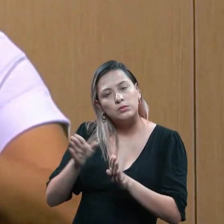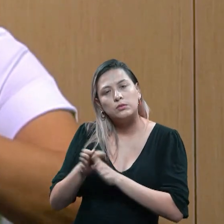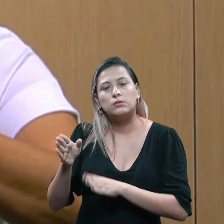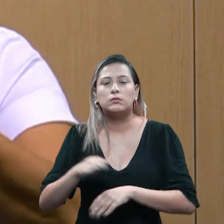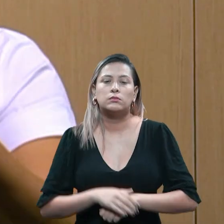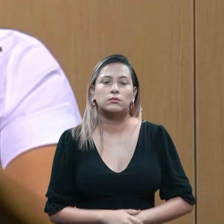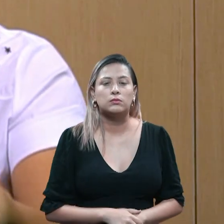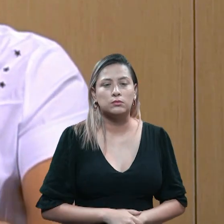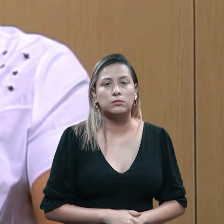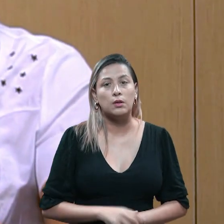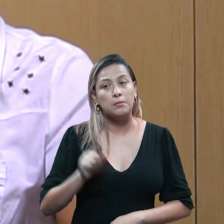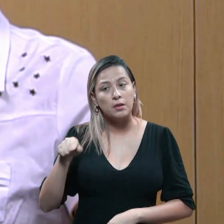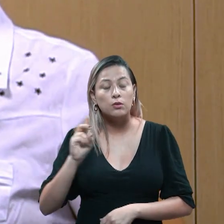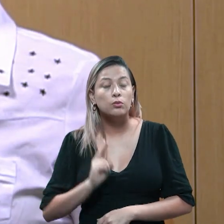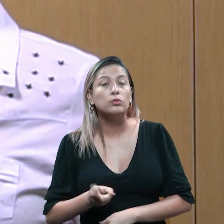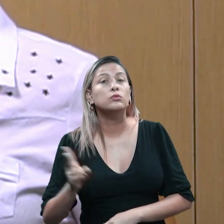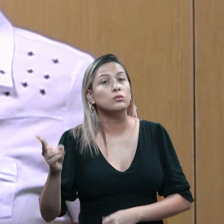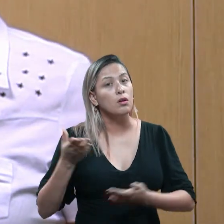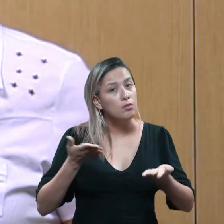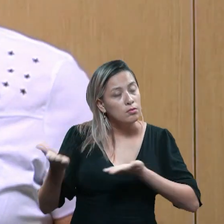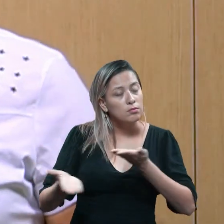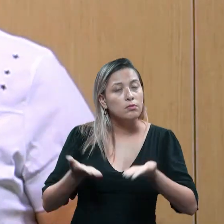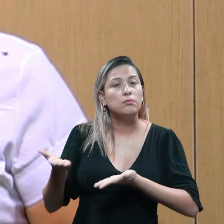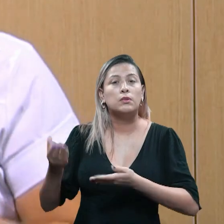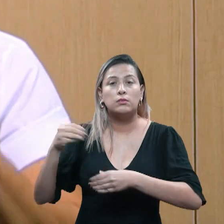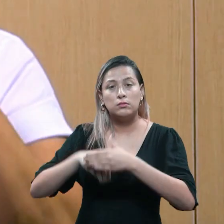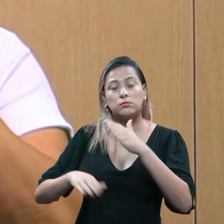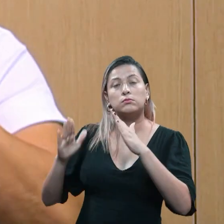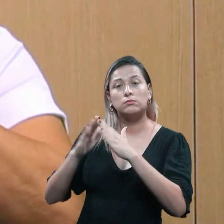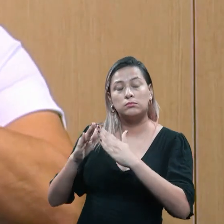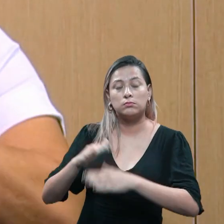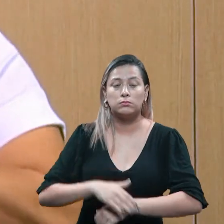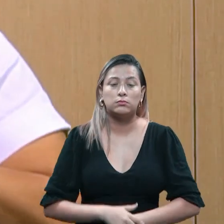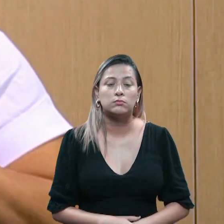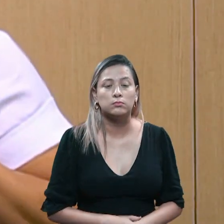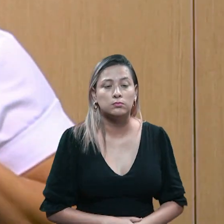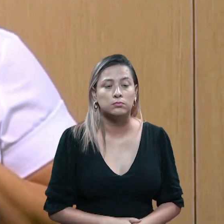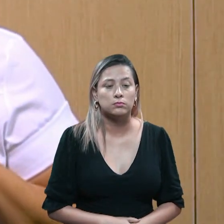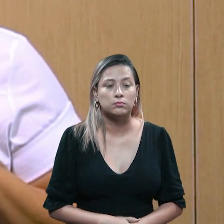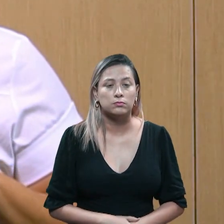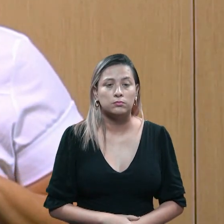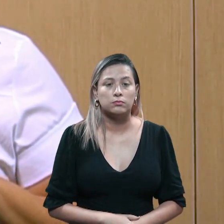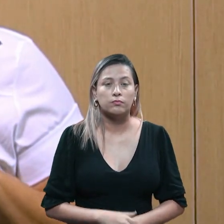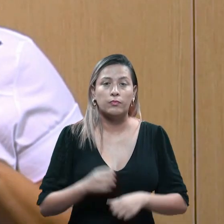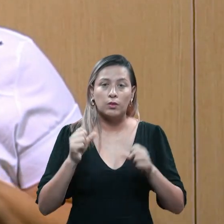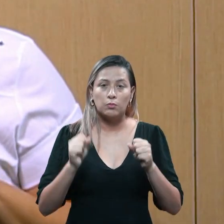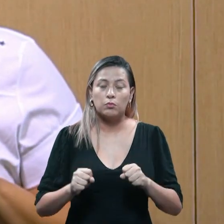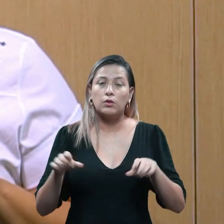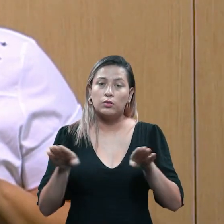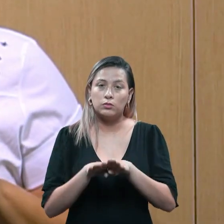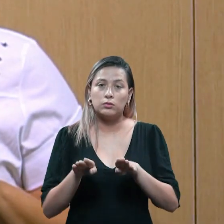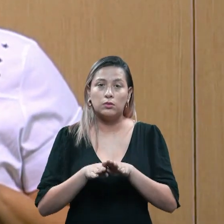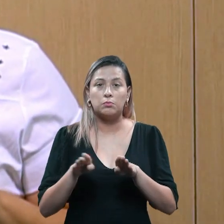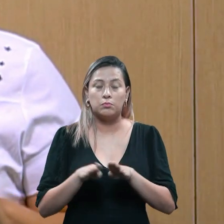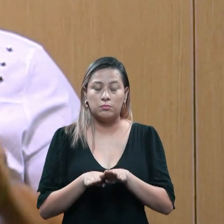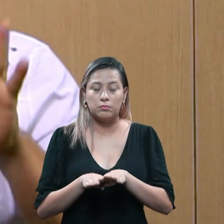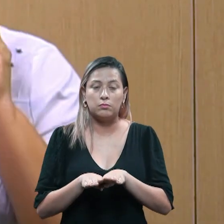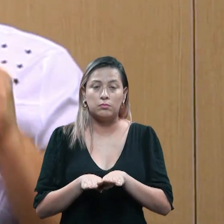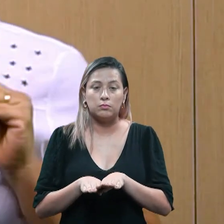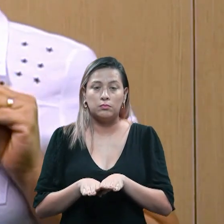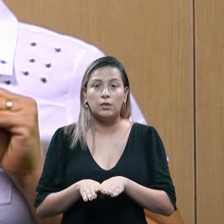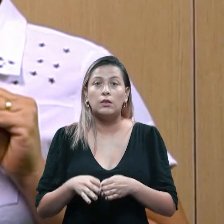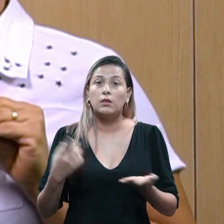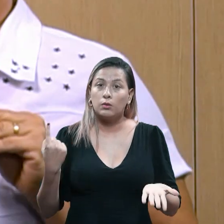cliente para dar continuidade ao tratamento, certo? Aí também você poderá agendar a próxima sessão.